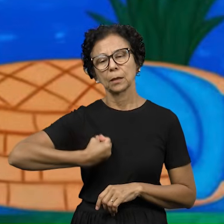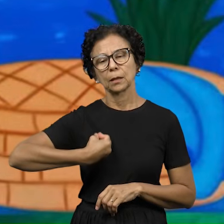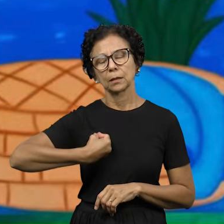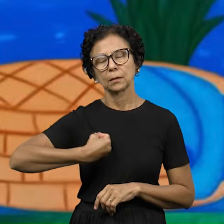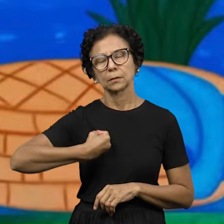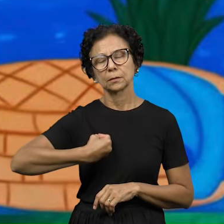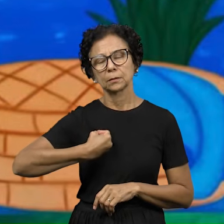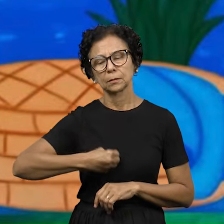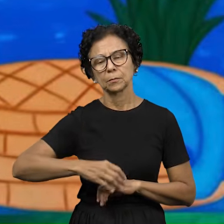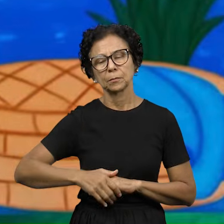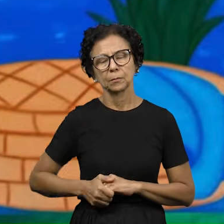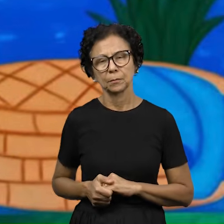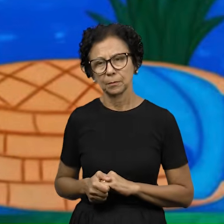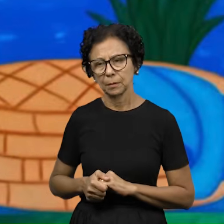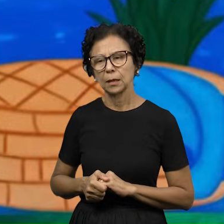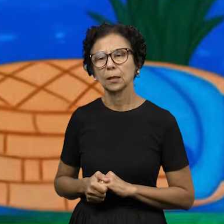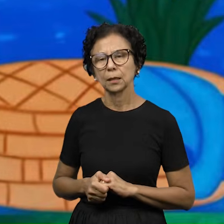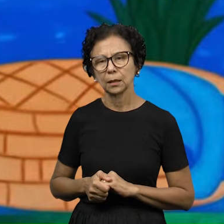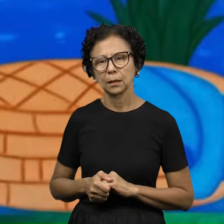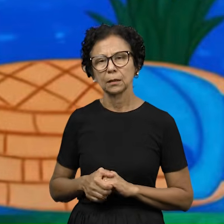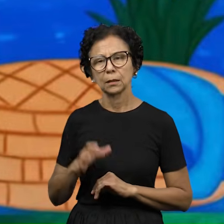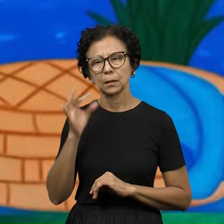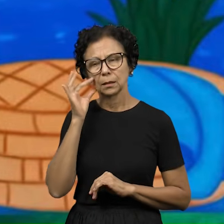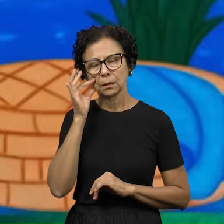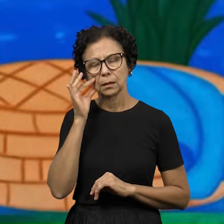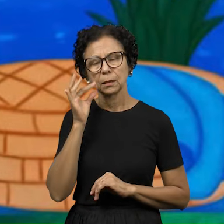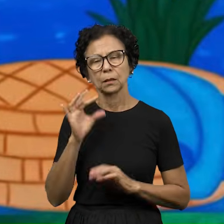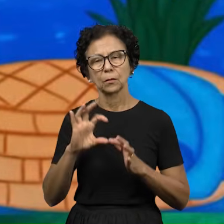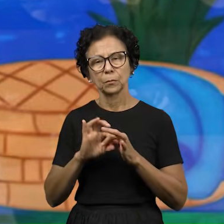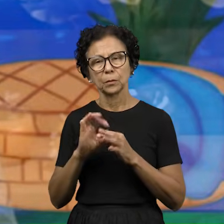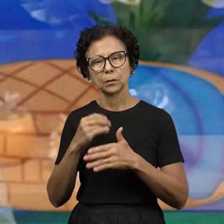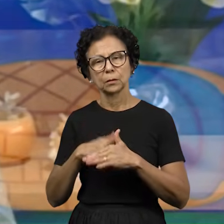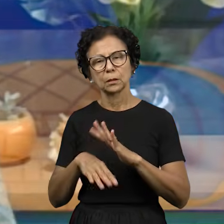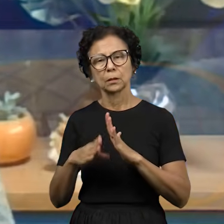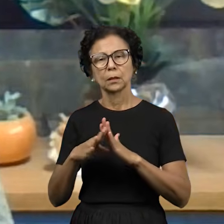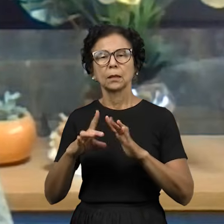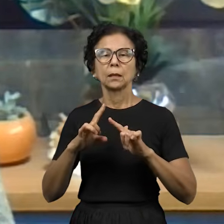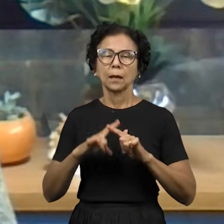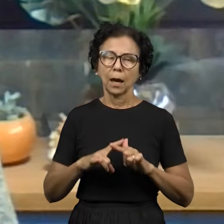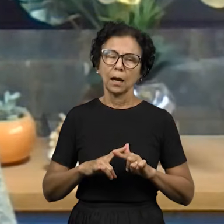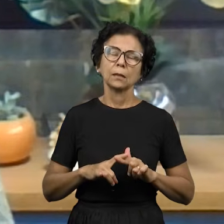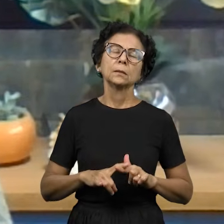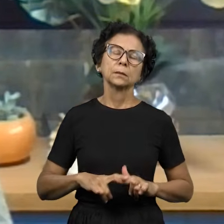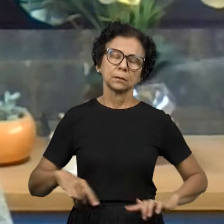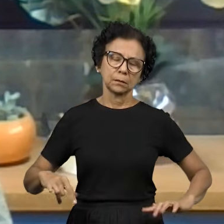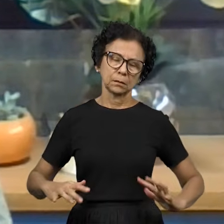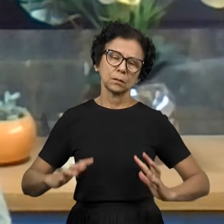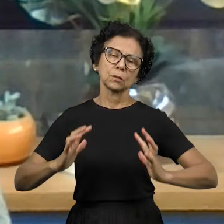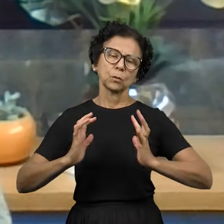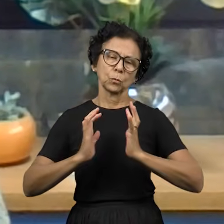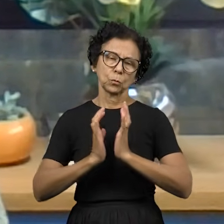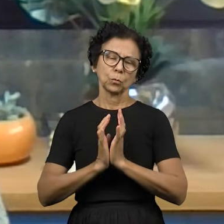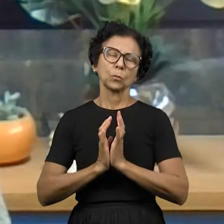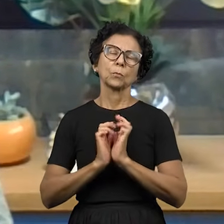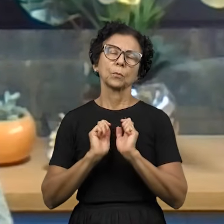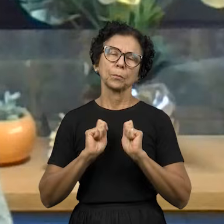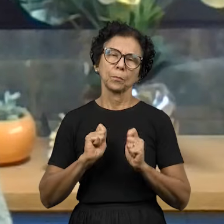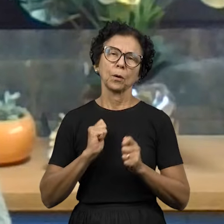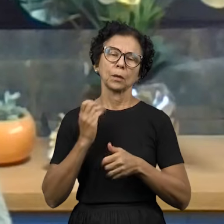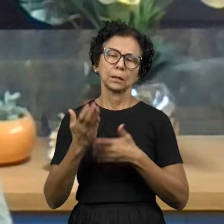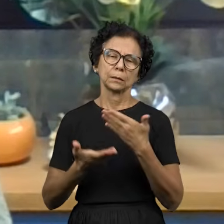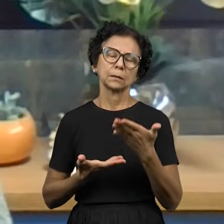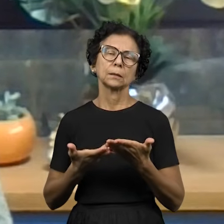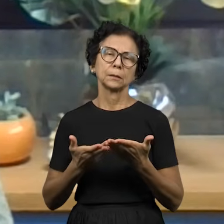e vivenciar plenamente a comunhão da igreja. Então, sim, esse grupo pode atender esse